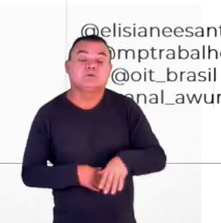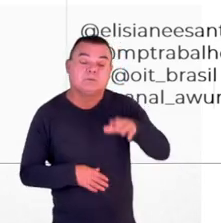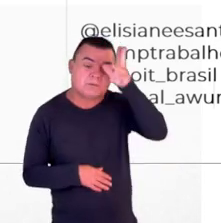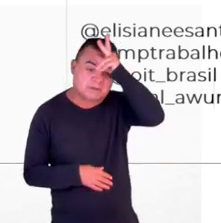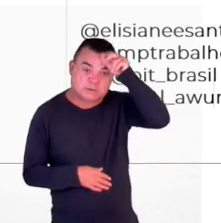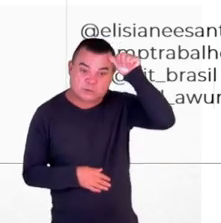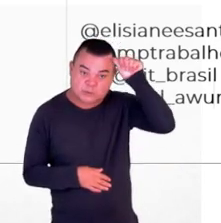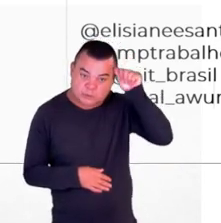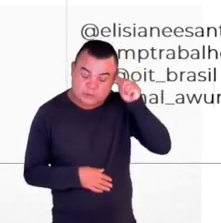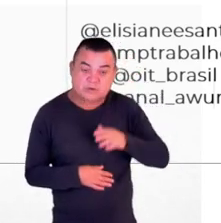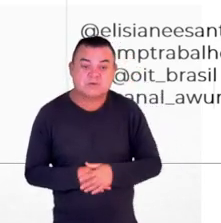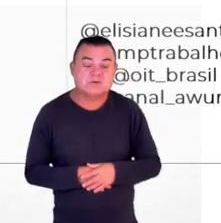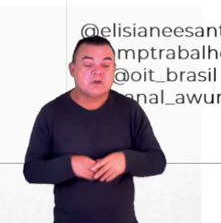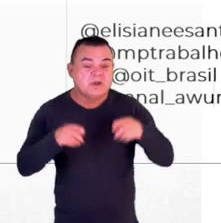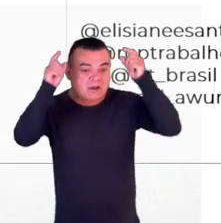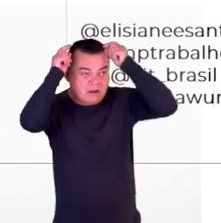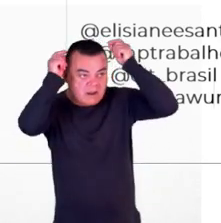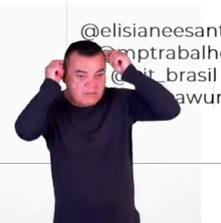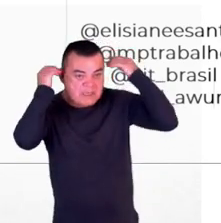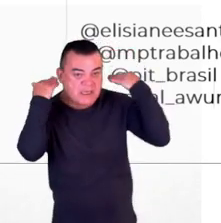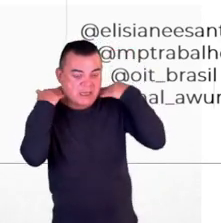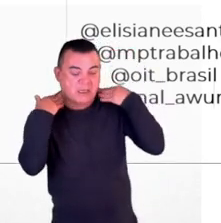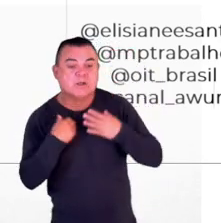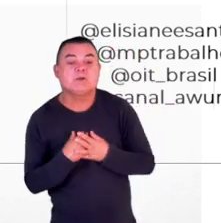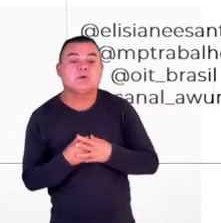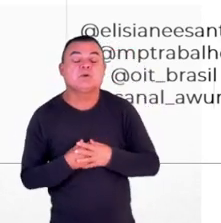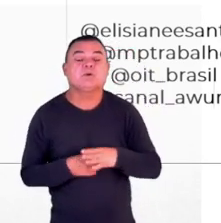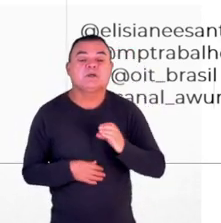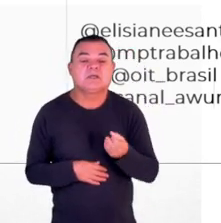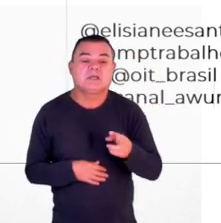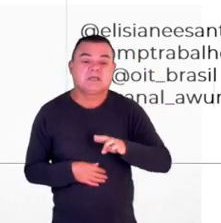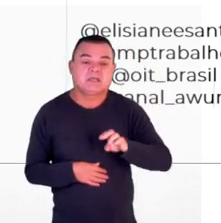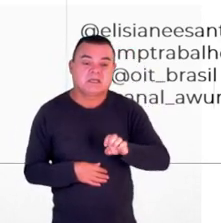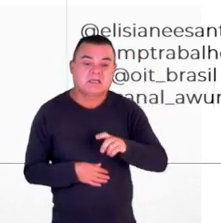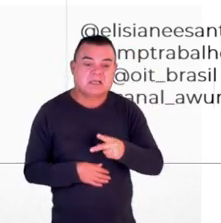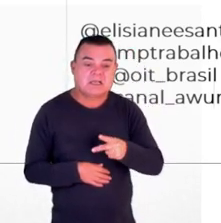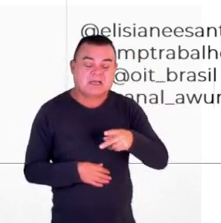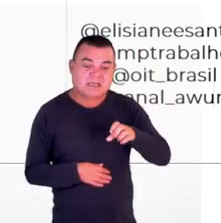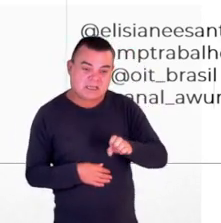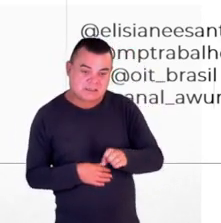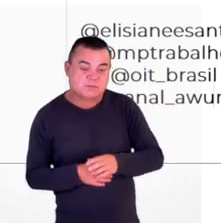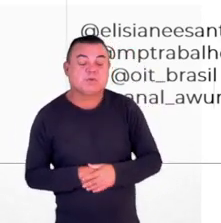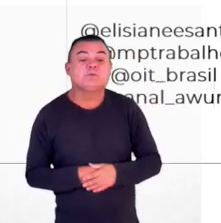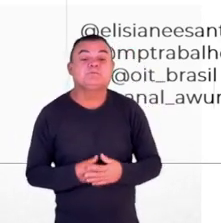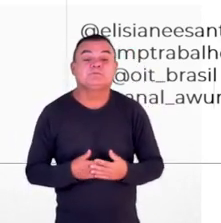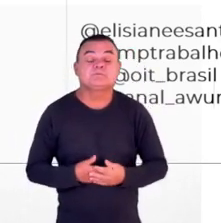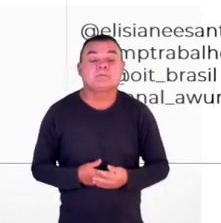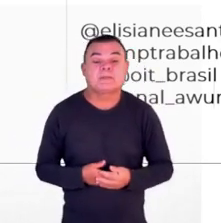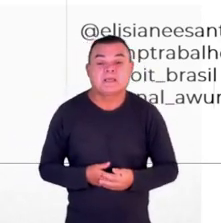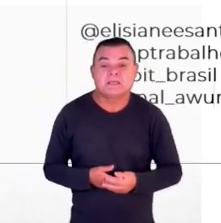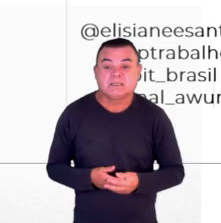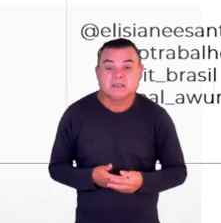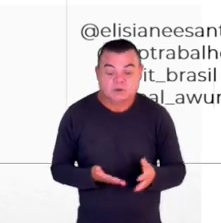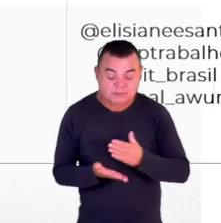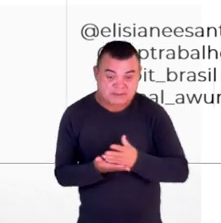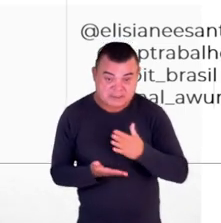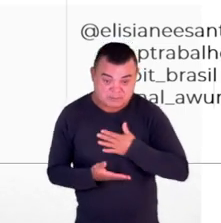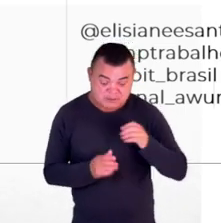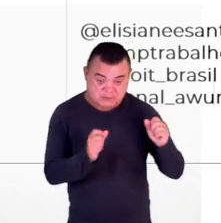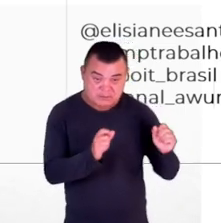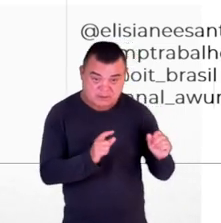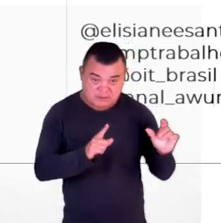cabelo é preto médio crespo né encaracolado acho que é suficiente bom eh iniciando aqui minha